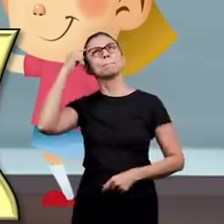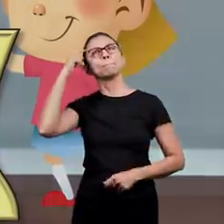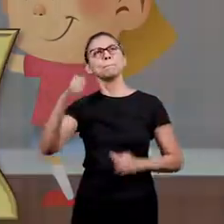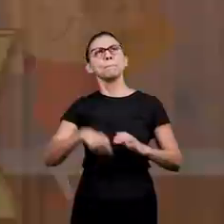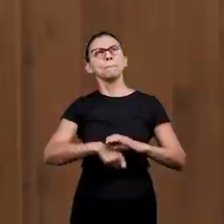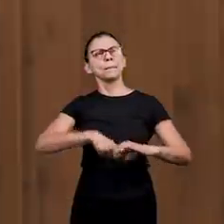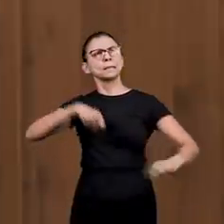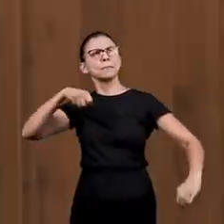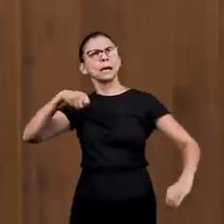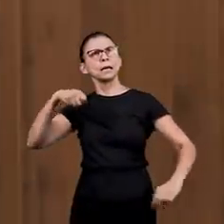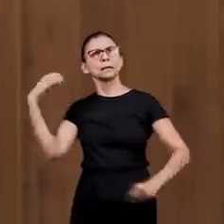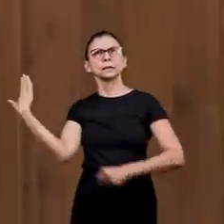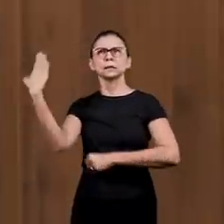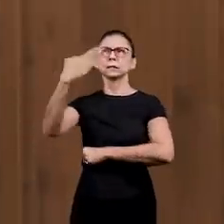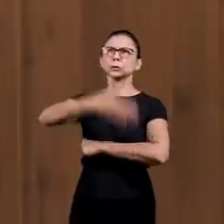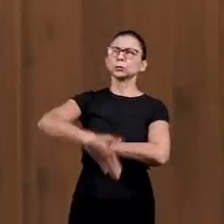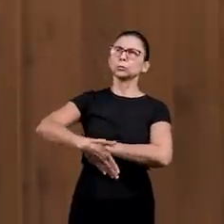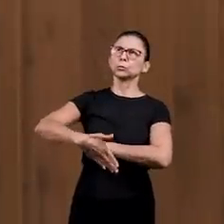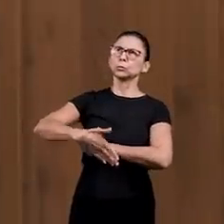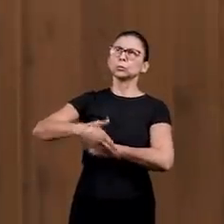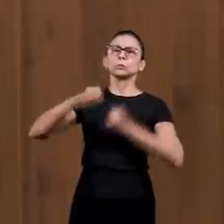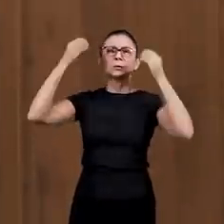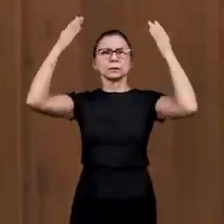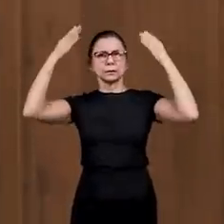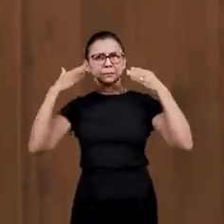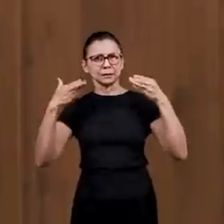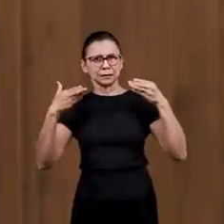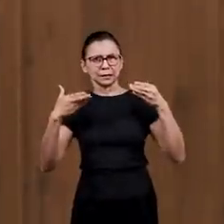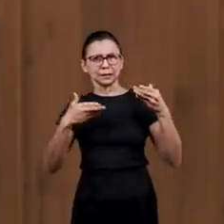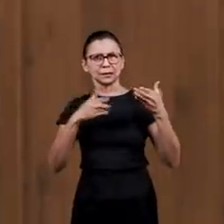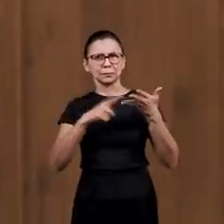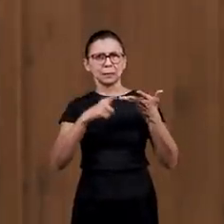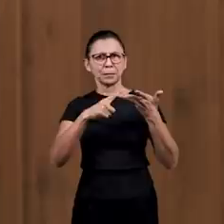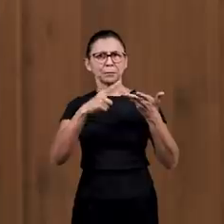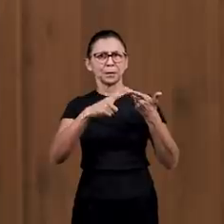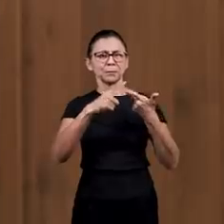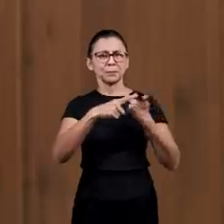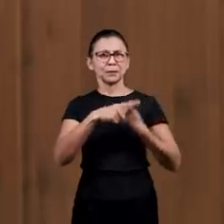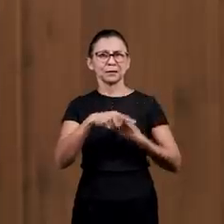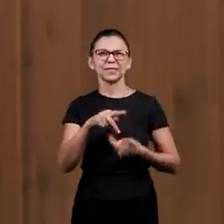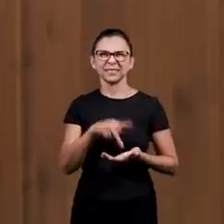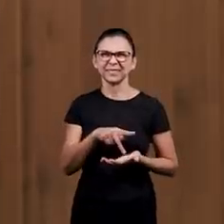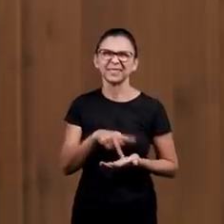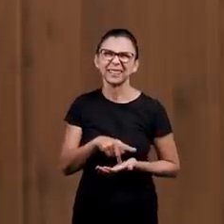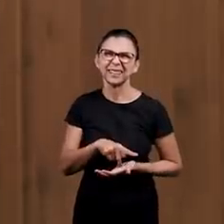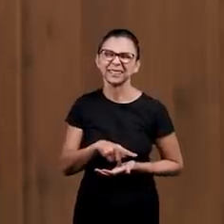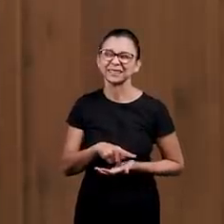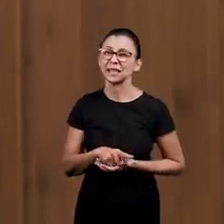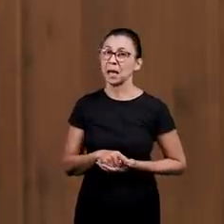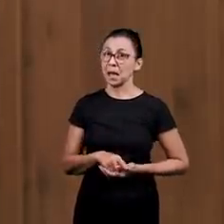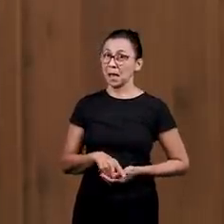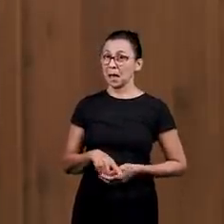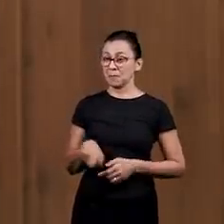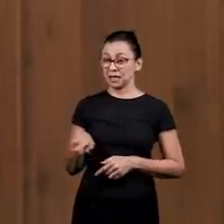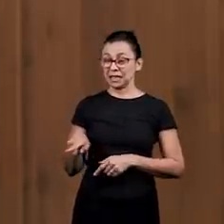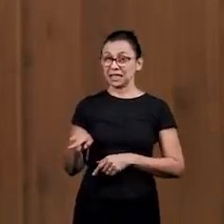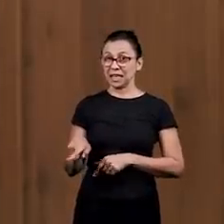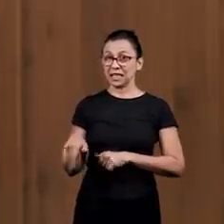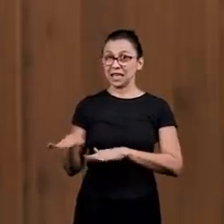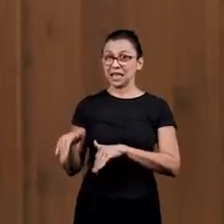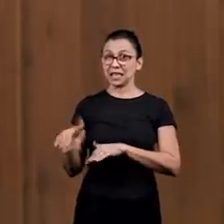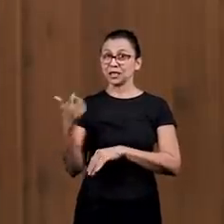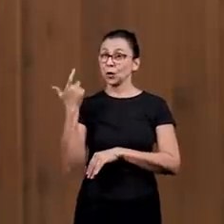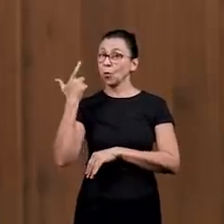Espadas, escudos, capacetes, não é verdade? Mas não, aquele exército levaria outras